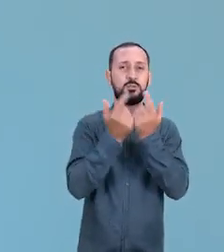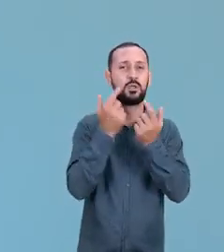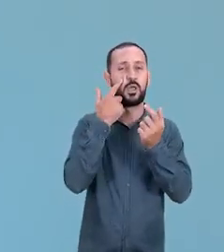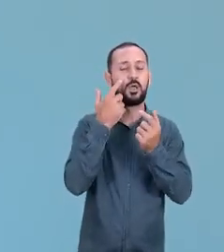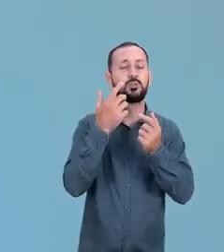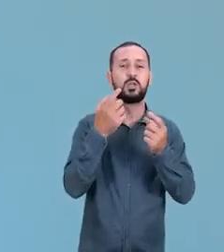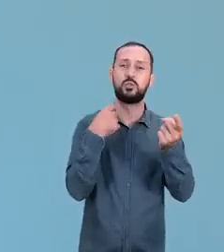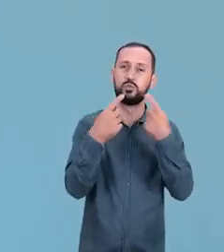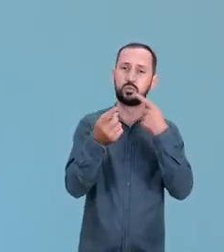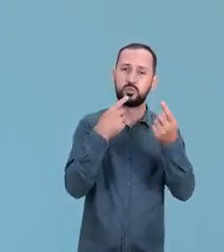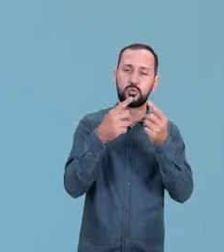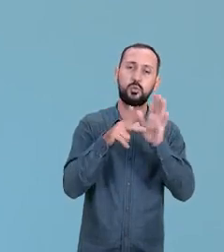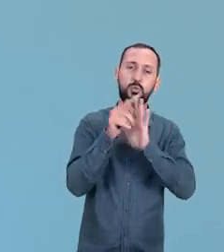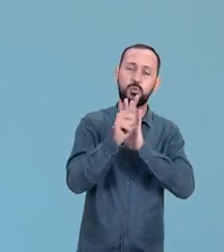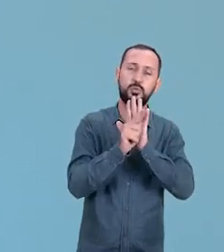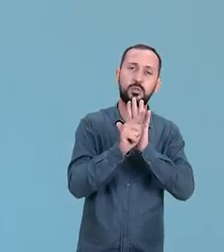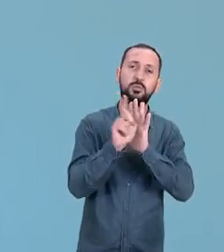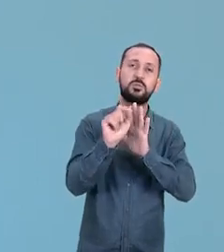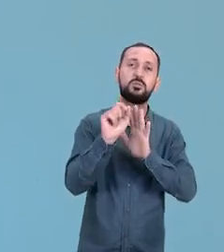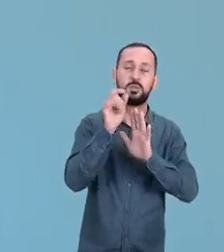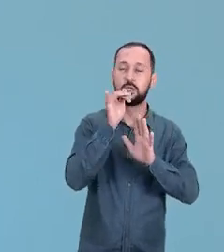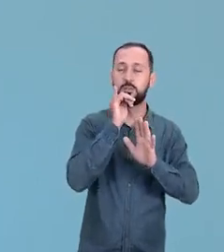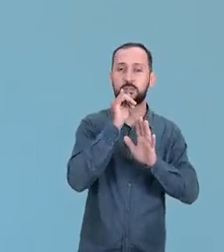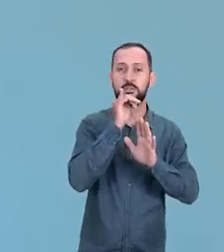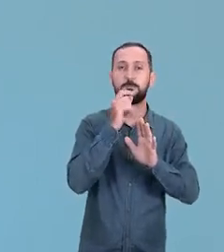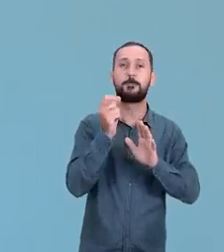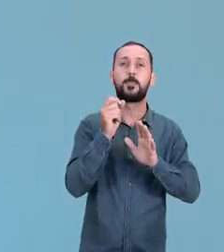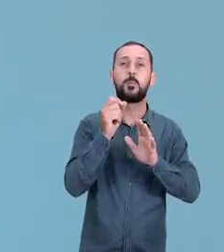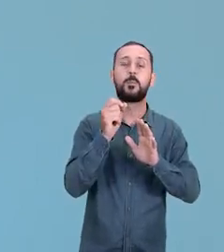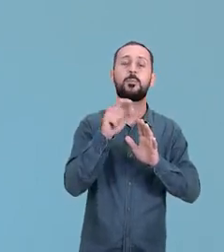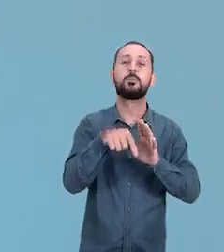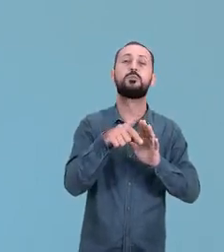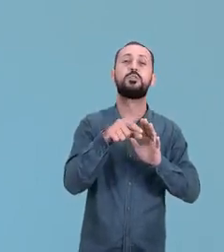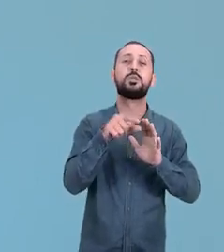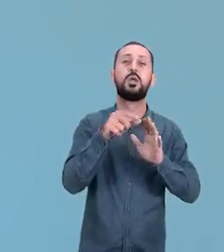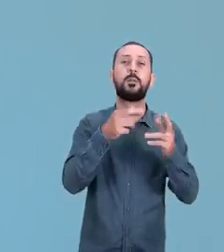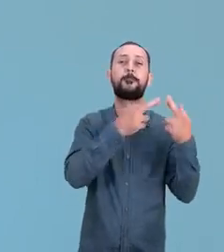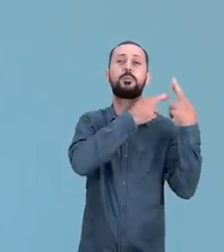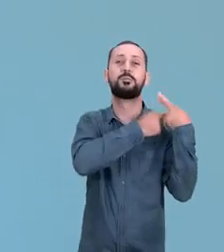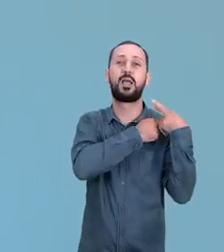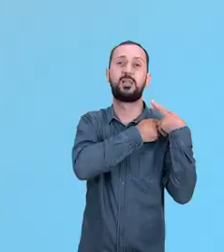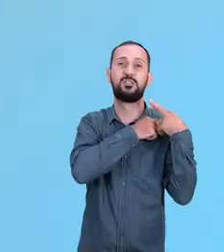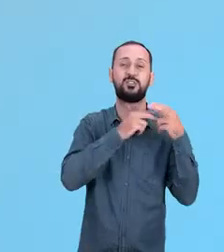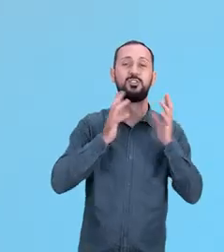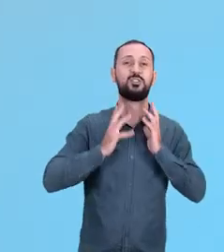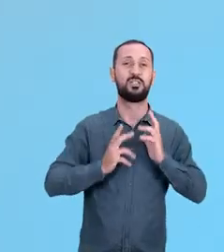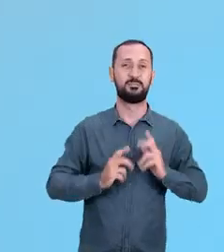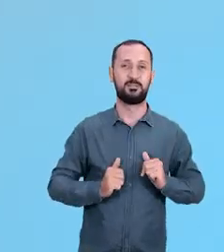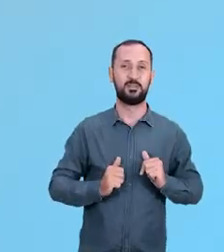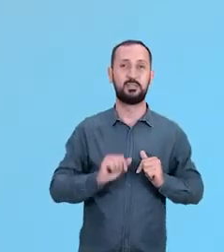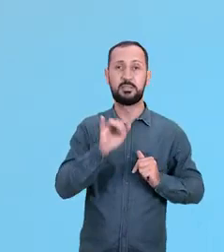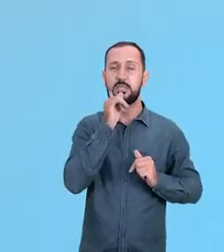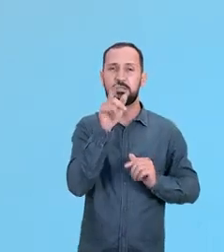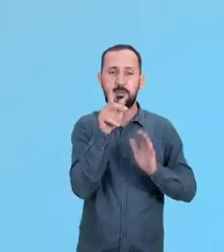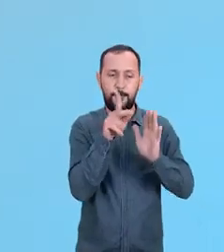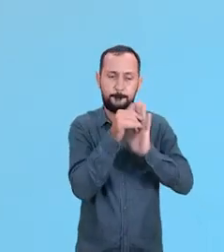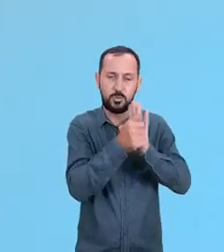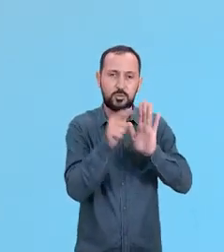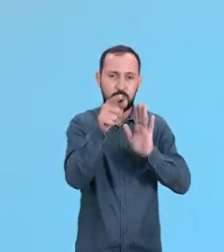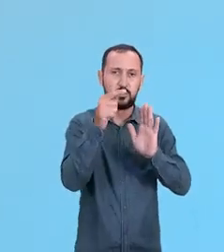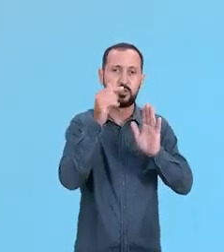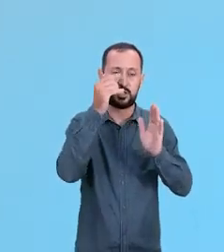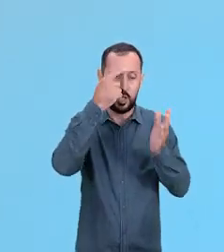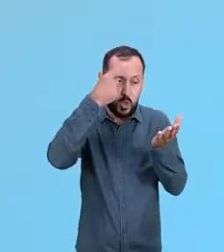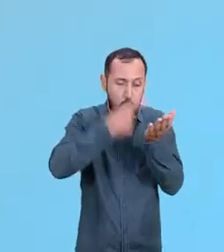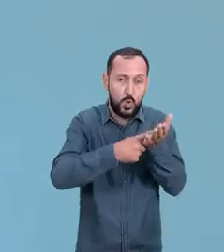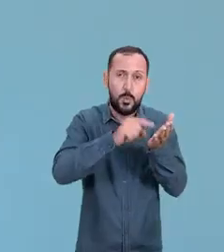era discutir um programa de lei de responsabilidade sanitária. Né? Estabelecer um projeto assim, se você não cumprir aquilo que